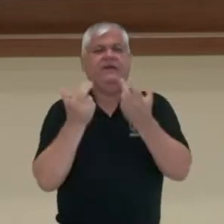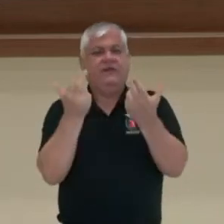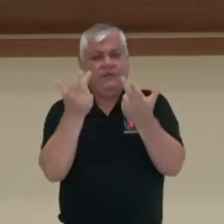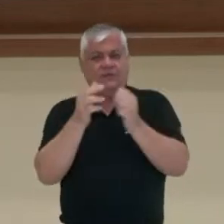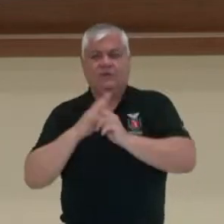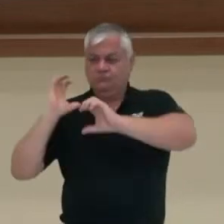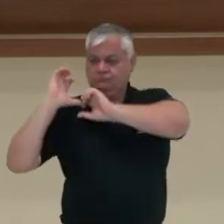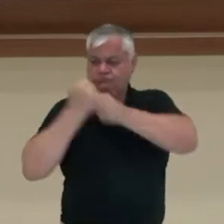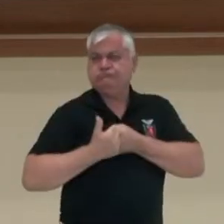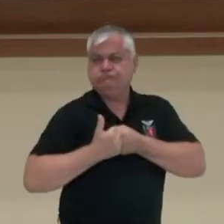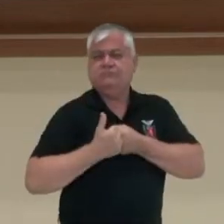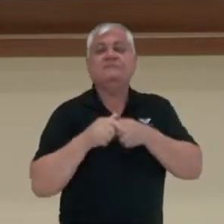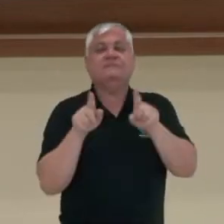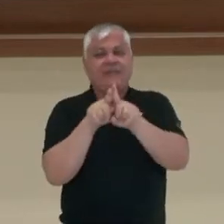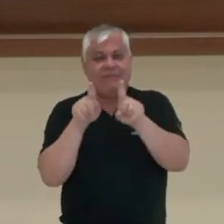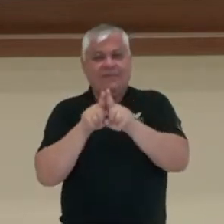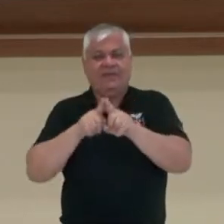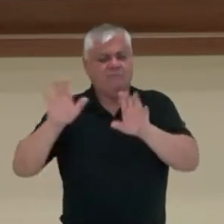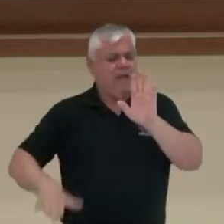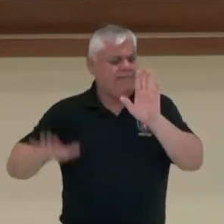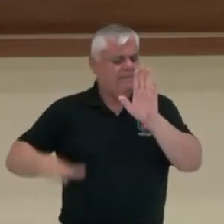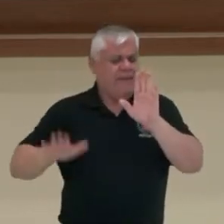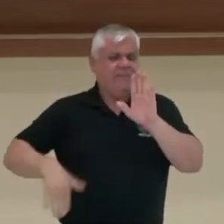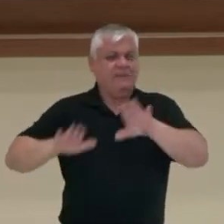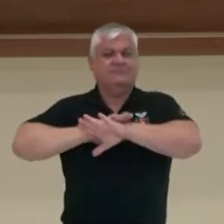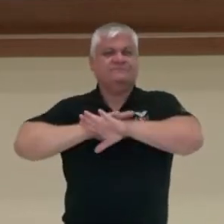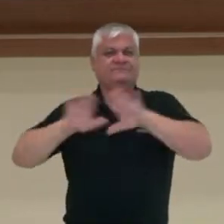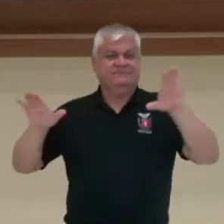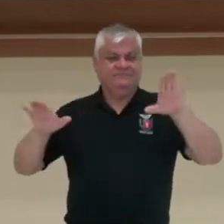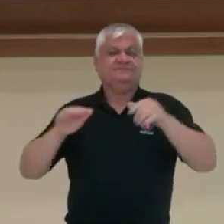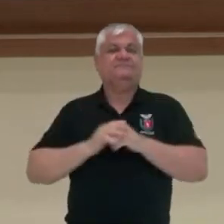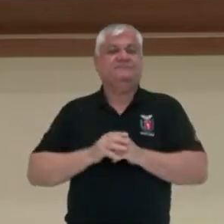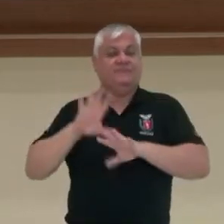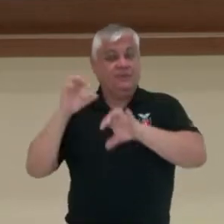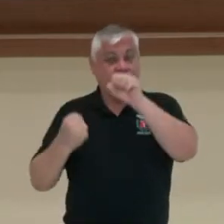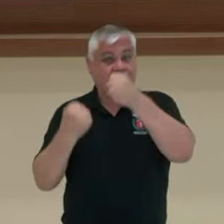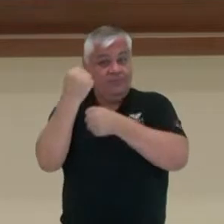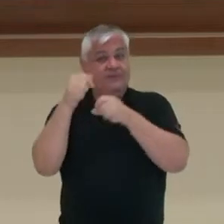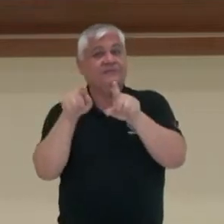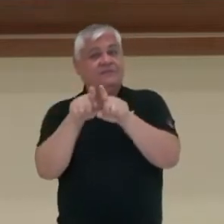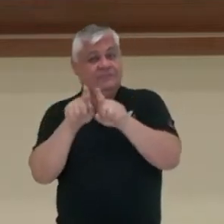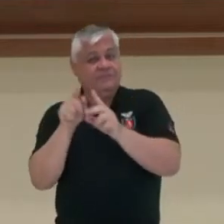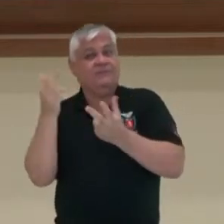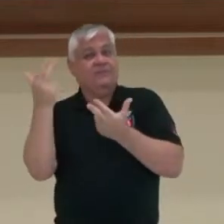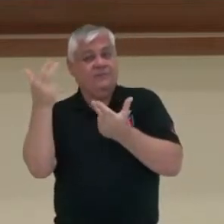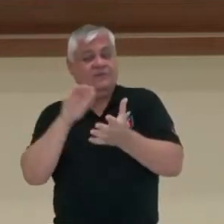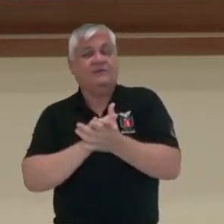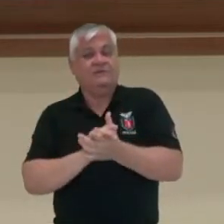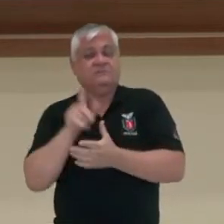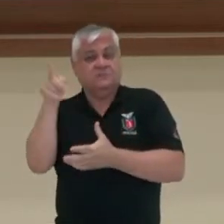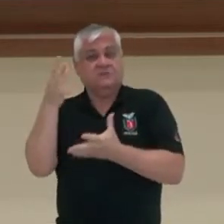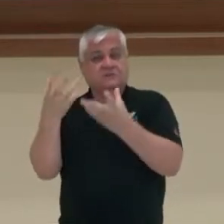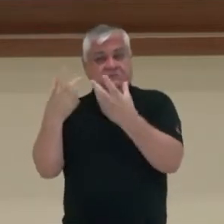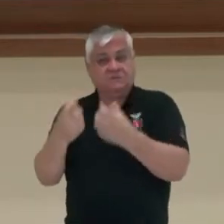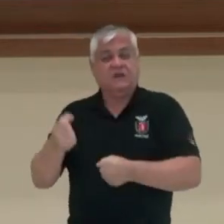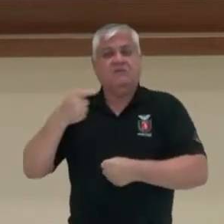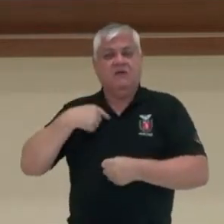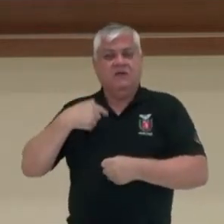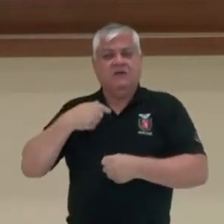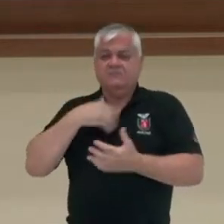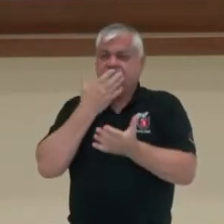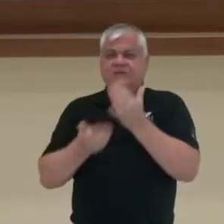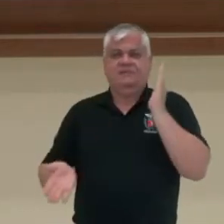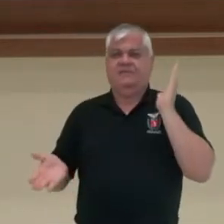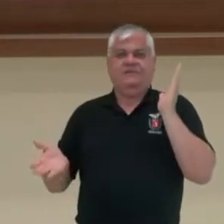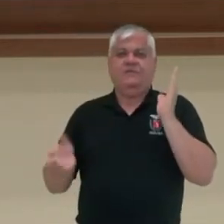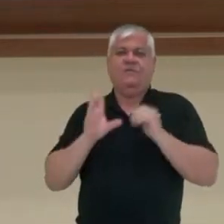chave de braço, ele bate lá e o lutador está desistindo. Então, antigamente também era assim, então ele admitia que ele tinha sido derrotado ou